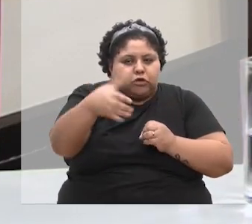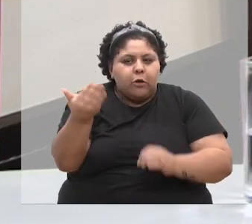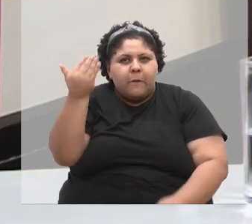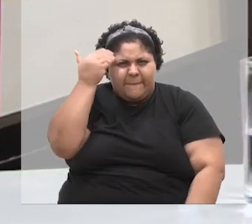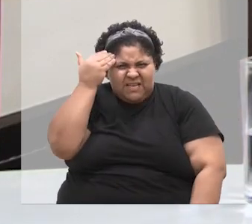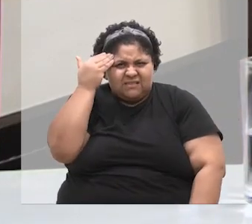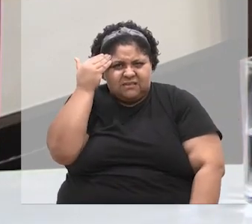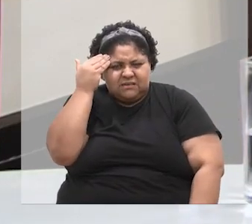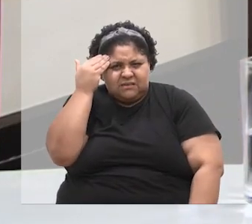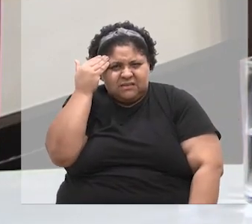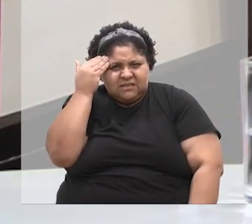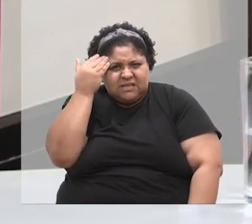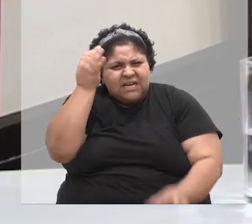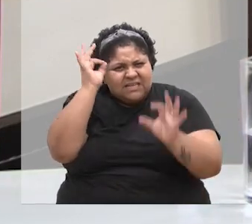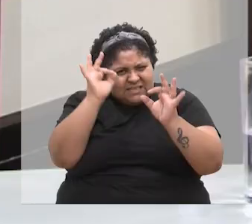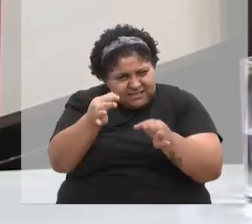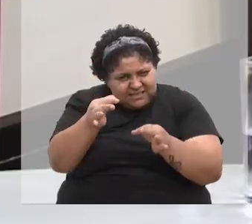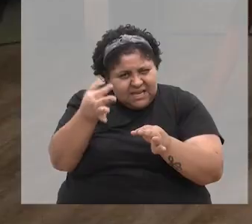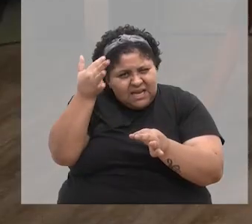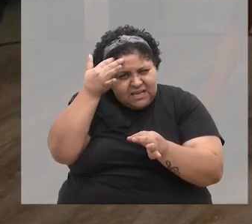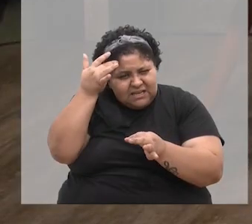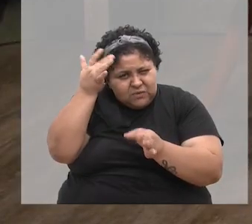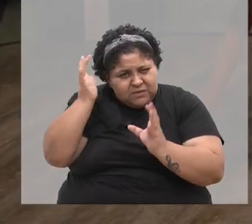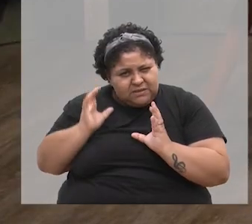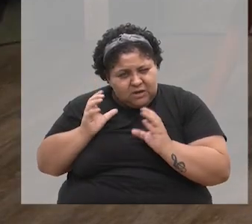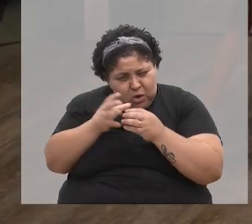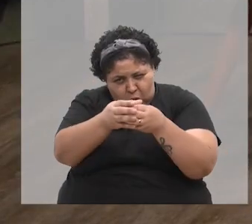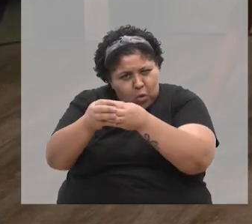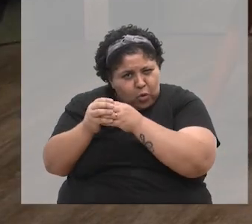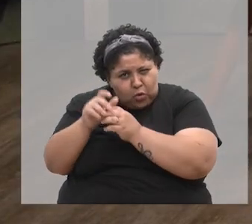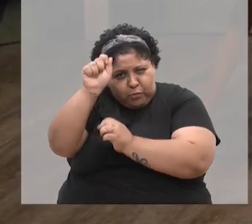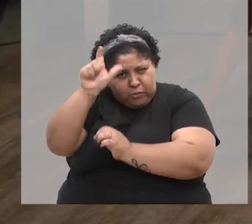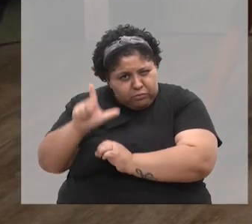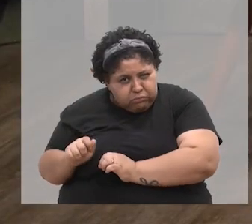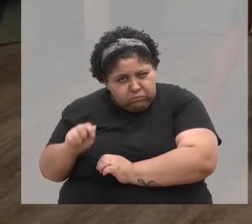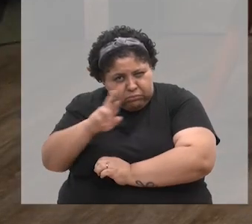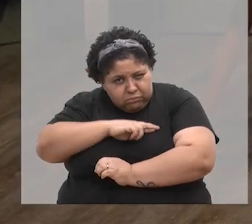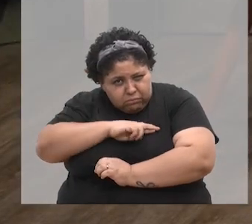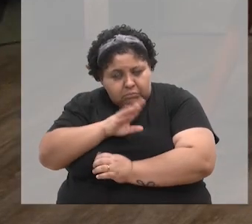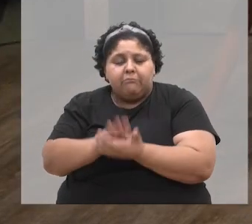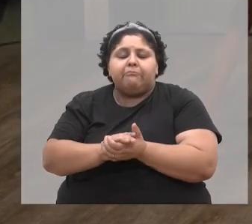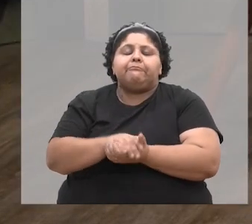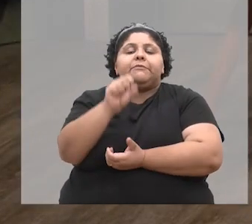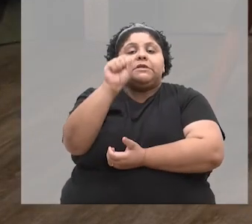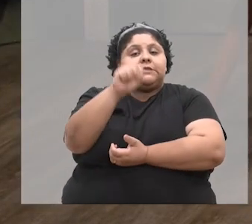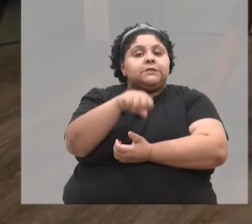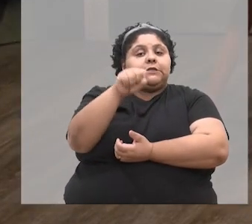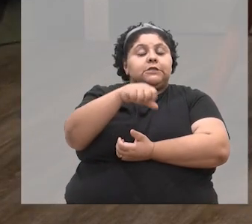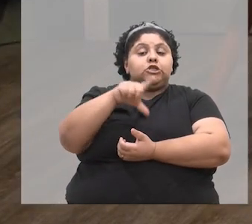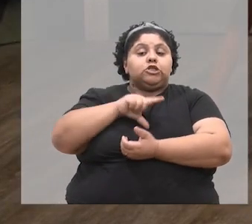outras instâncias também pensam. É nessa lógica o Conselho das Religiões de Matriz Africana?